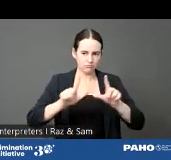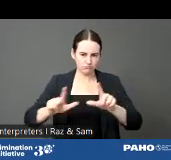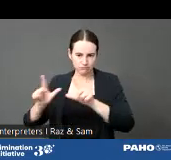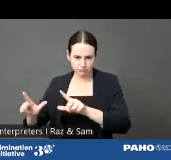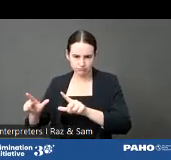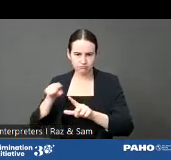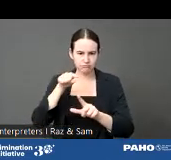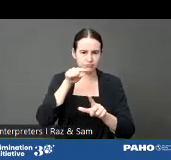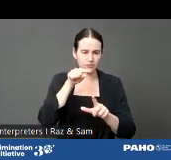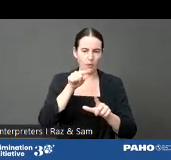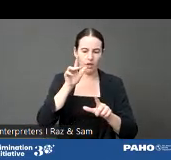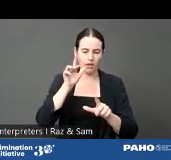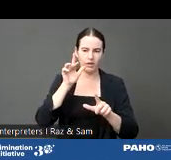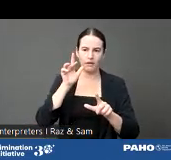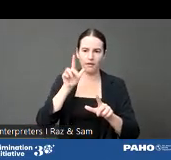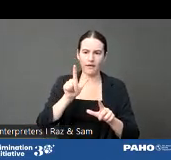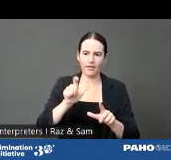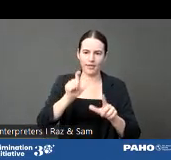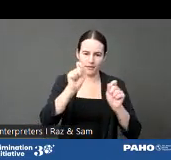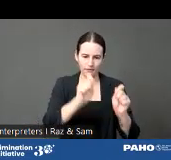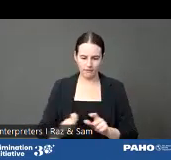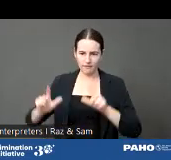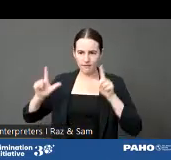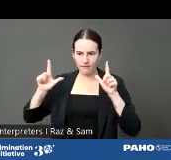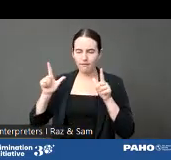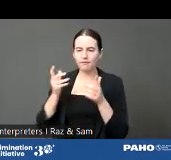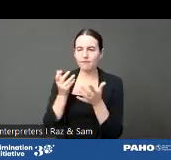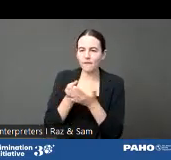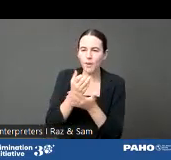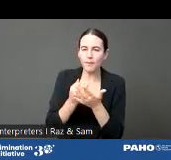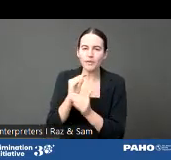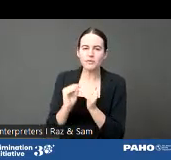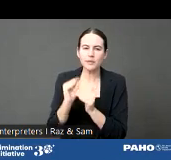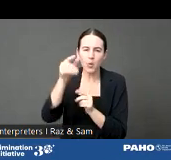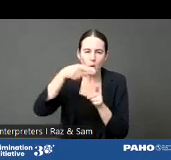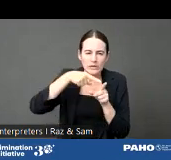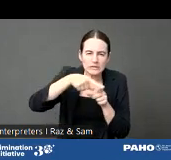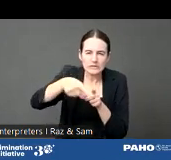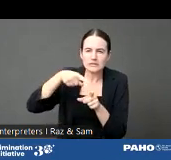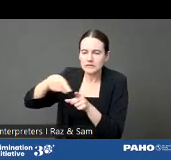e na iniciativa de eliminação com os objetivos,